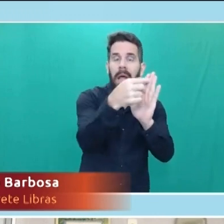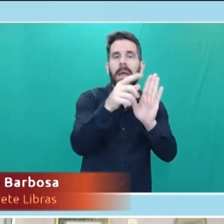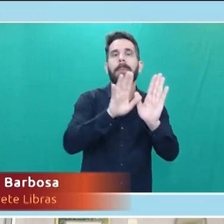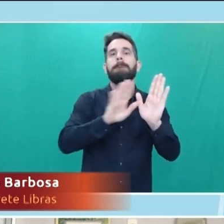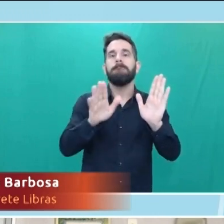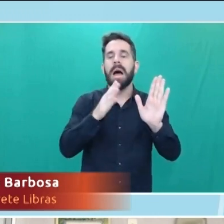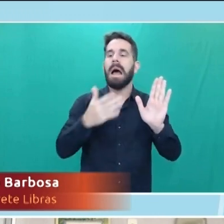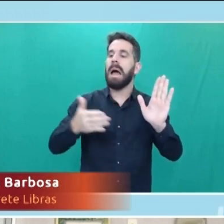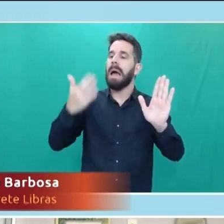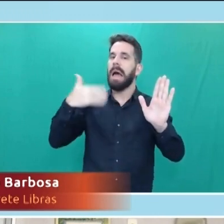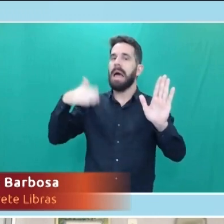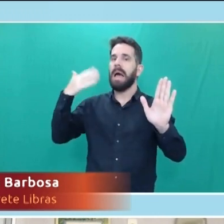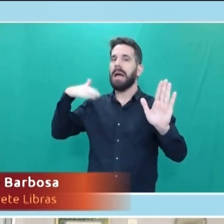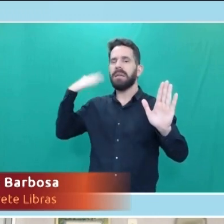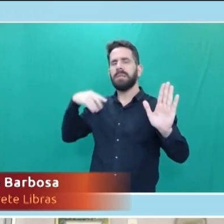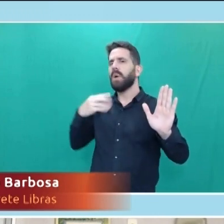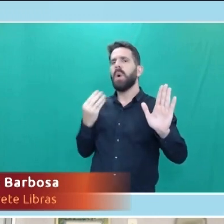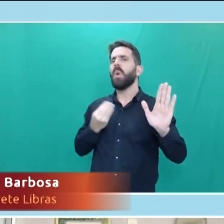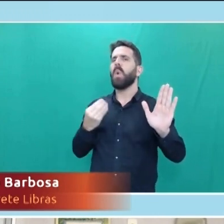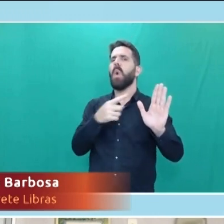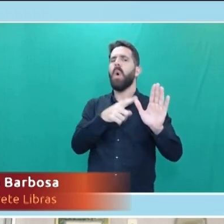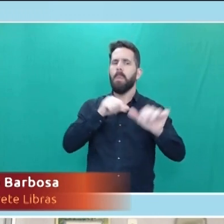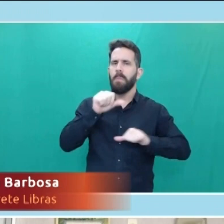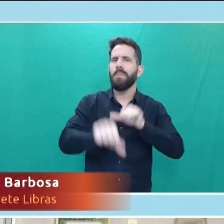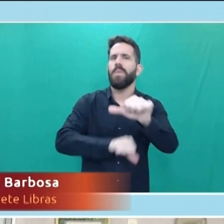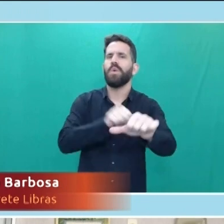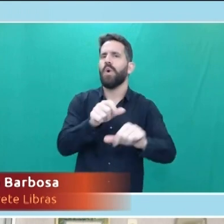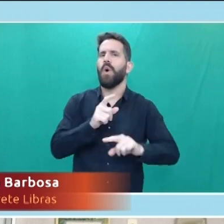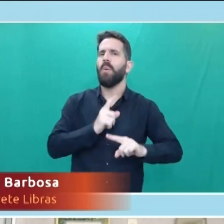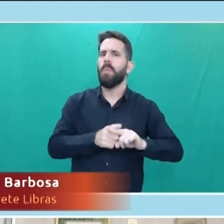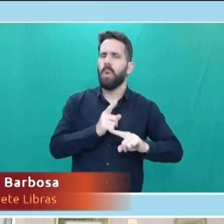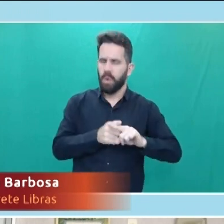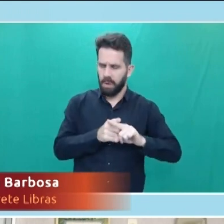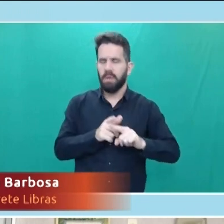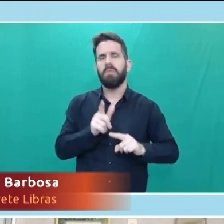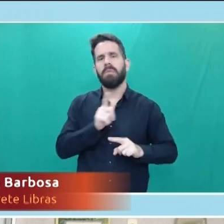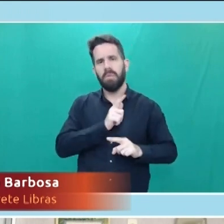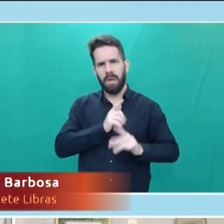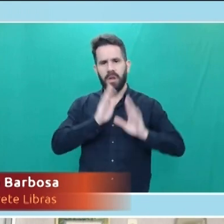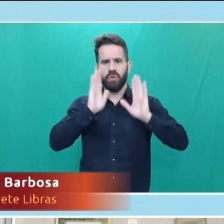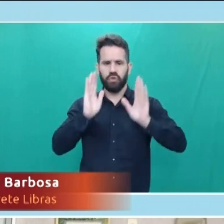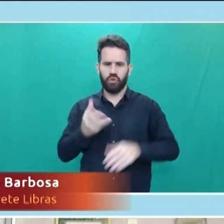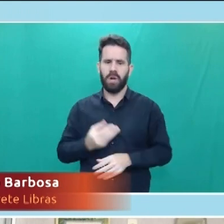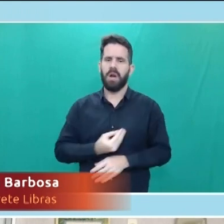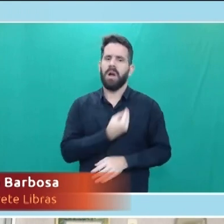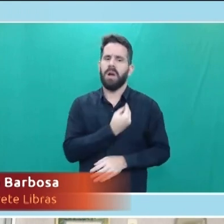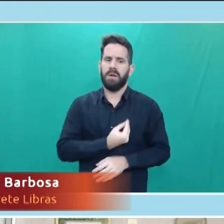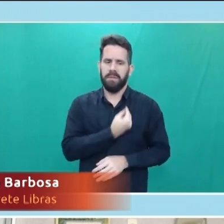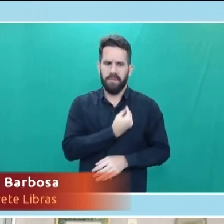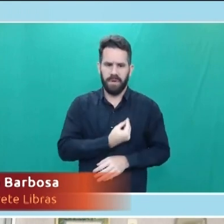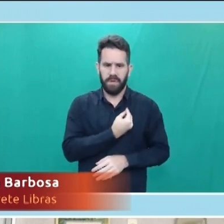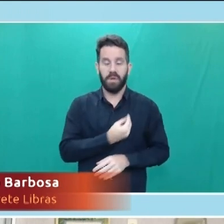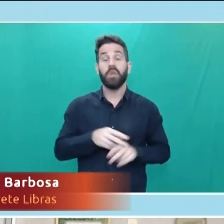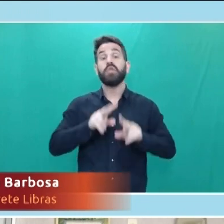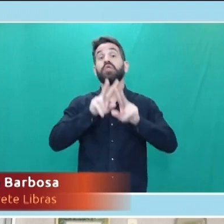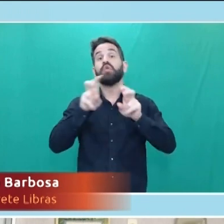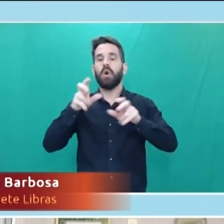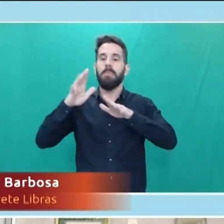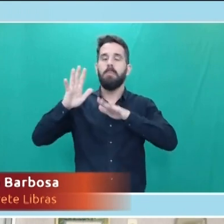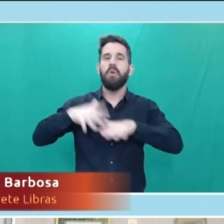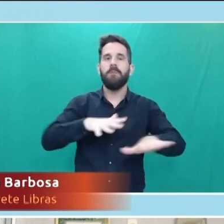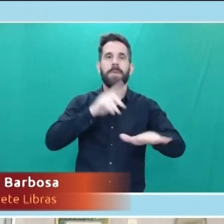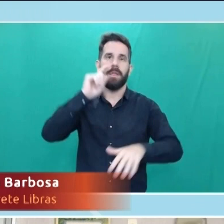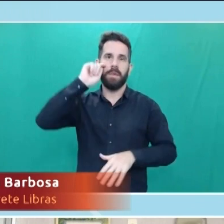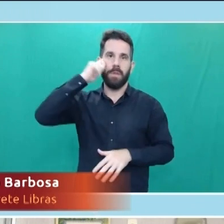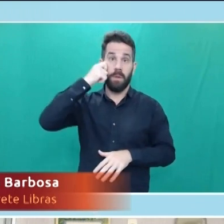esse caminho aí que foi traçado, principalmente aí aqui eu quero trazer em relação ao movimento negro como um